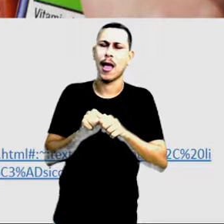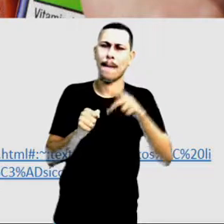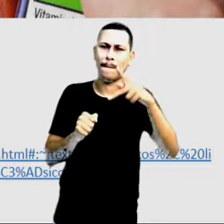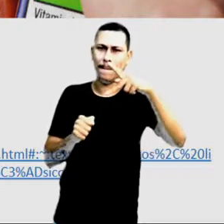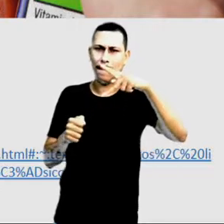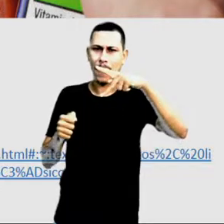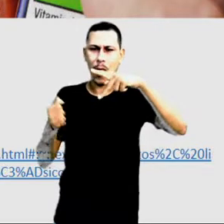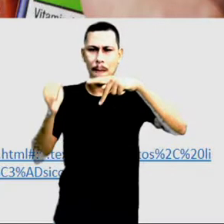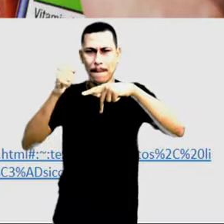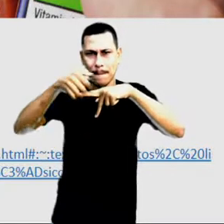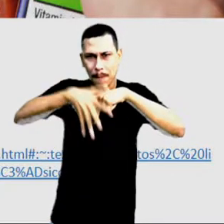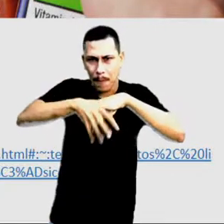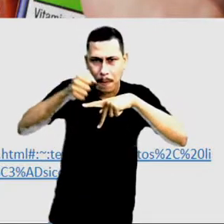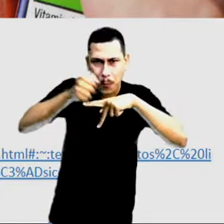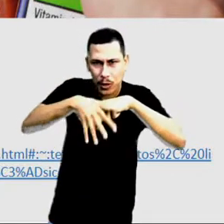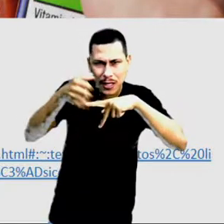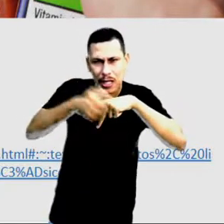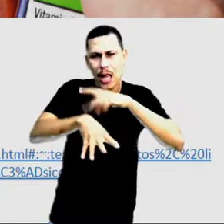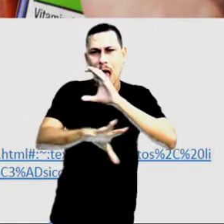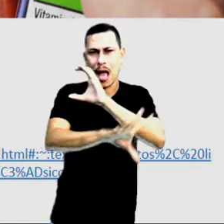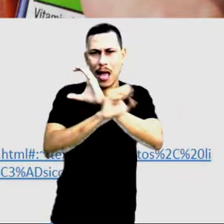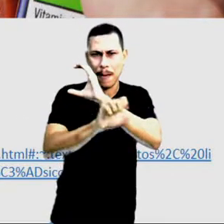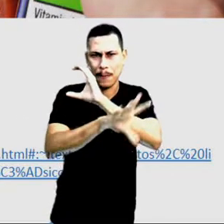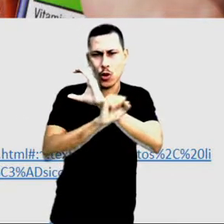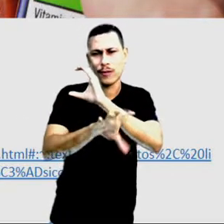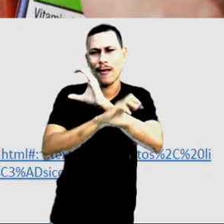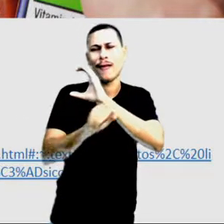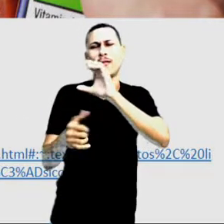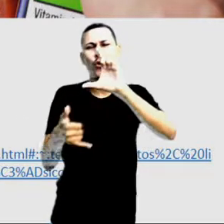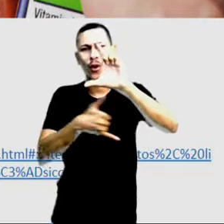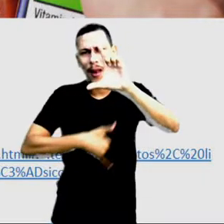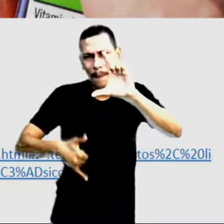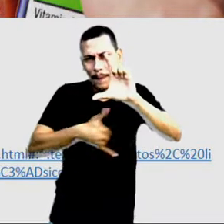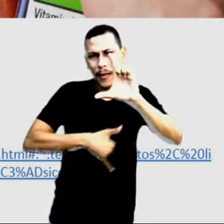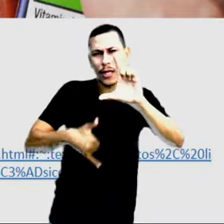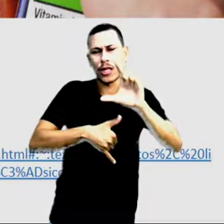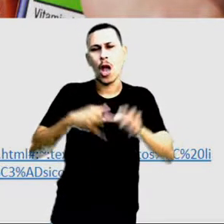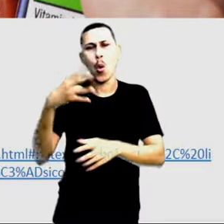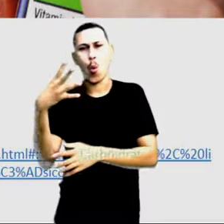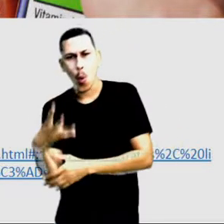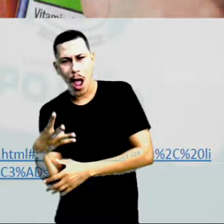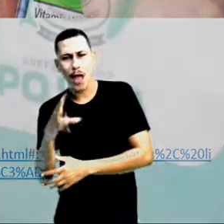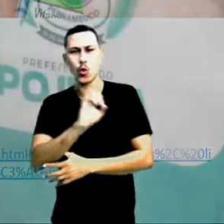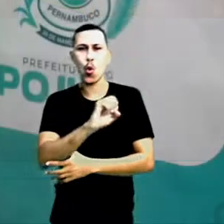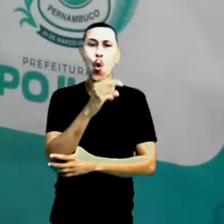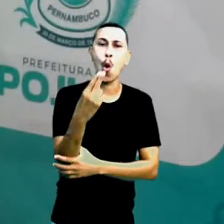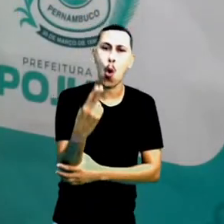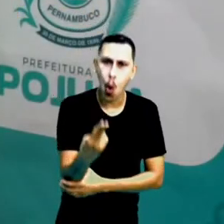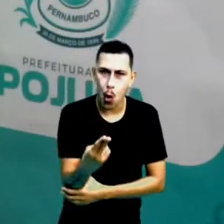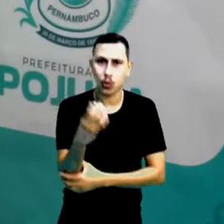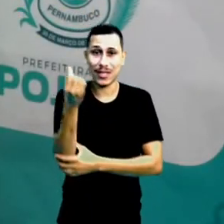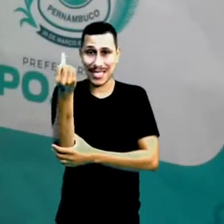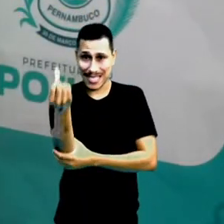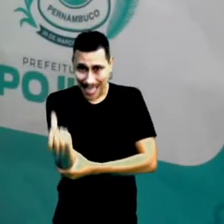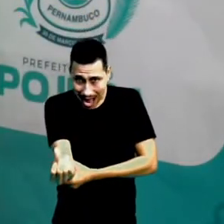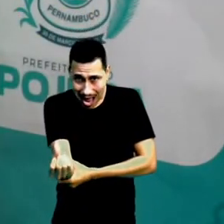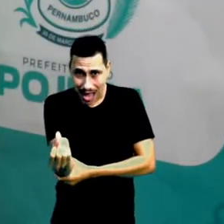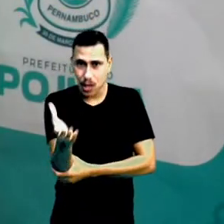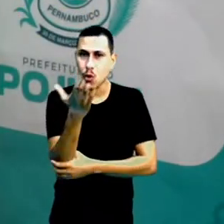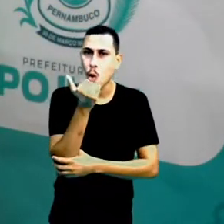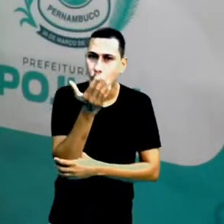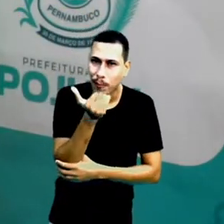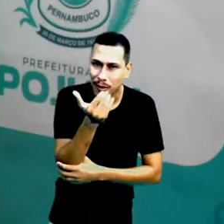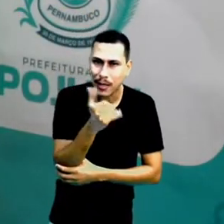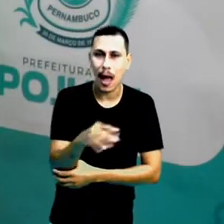lipídios, distribuídos entre 4 a 6 refeições diárias. Então, a gente comer muito de uma vez só também